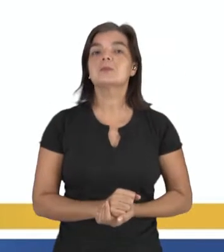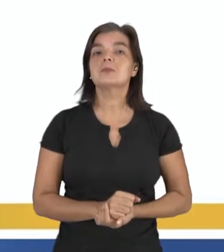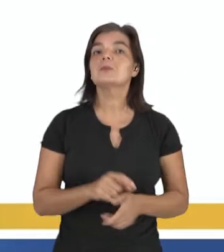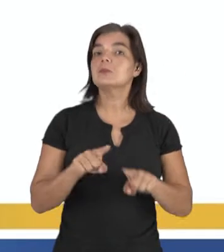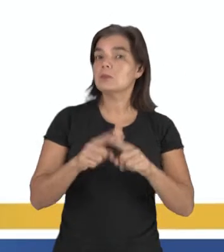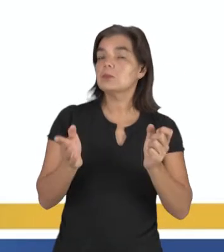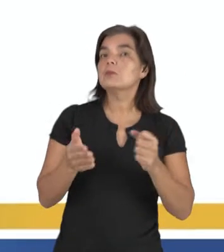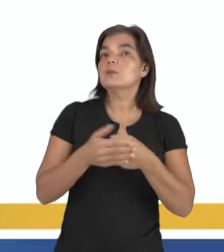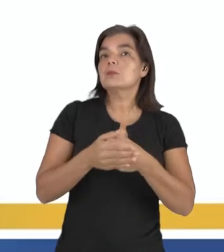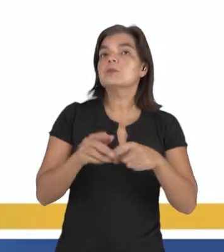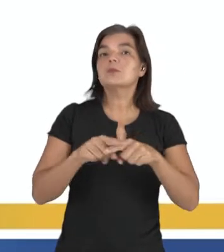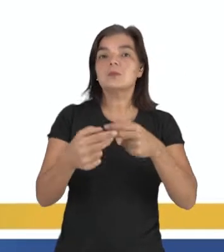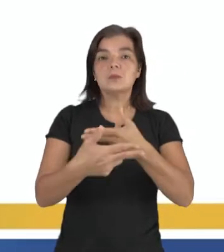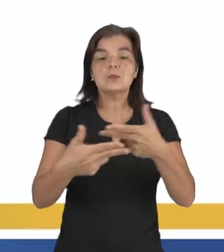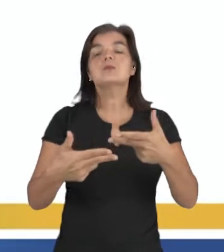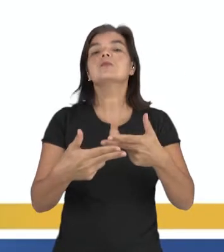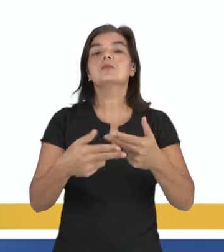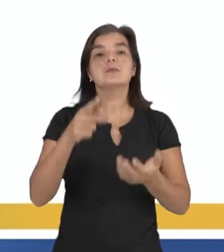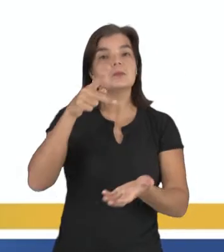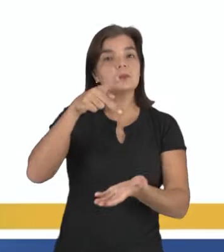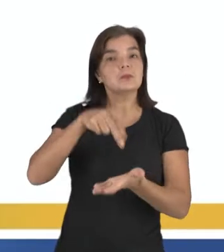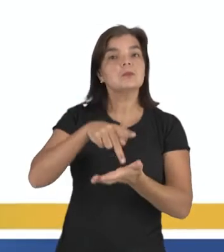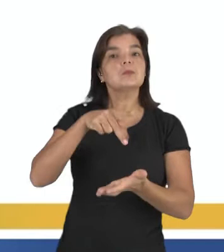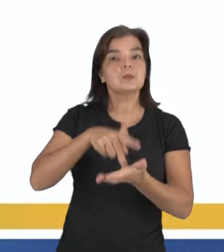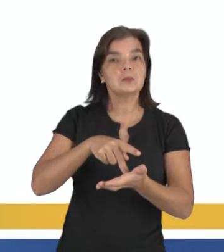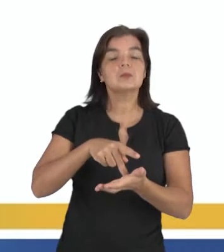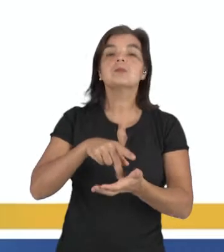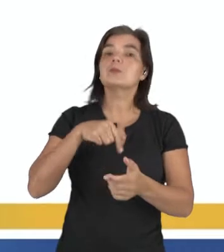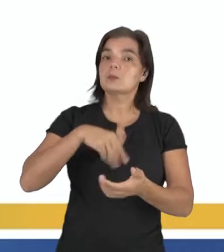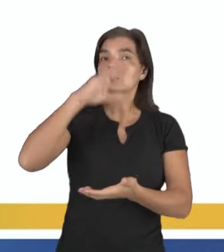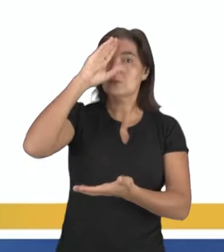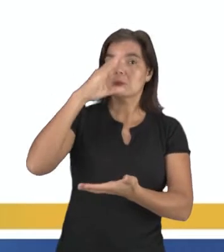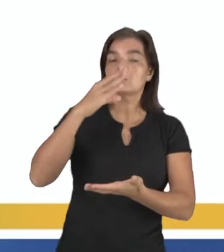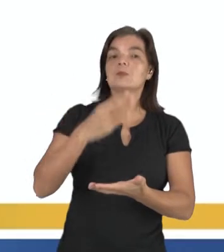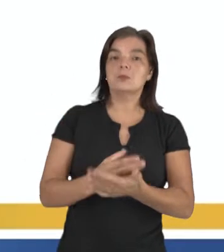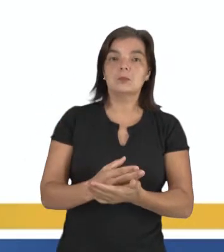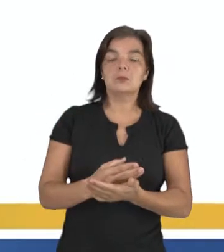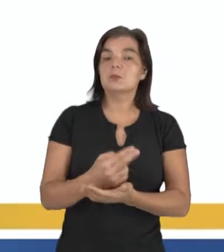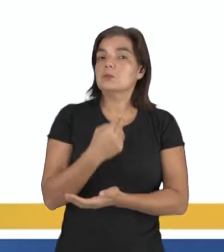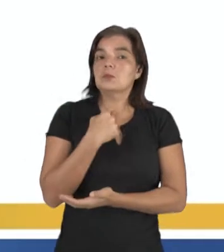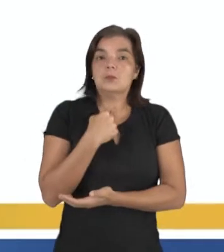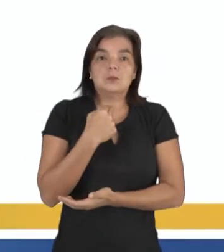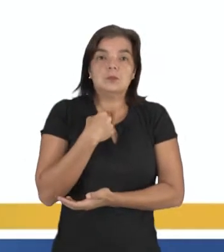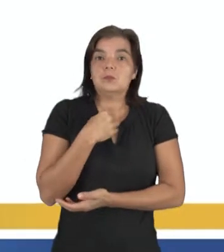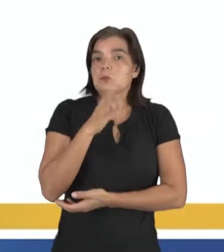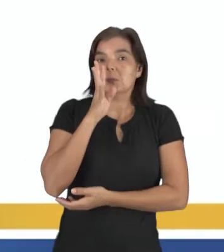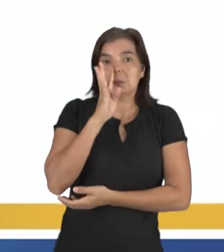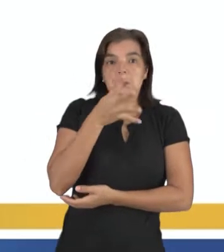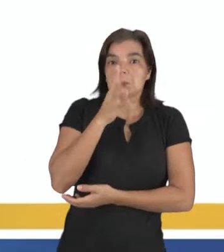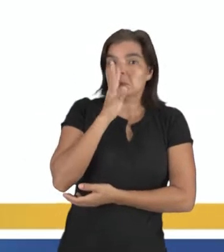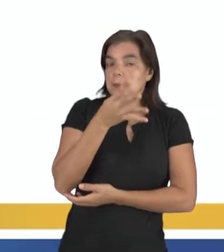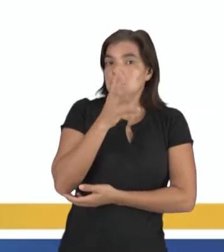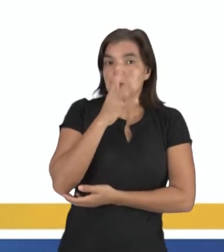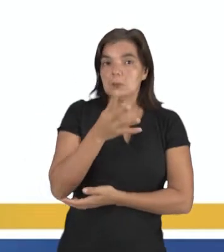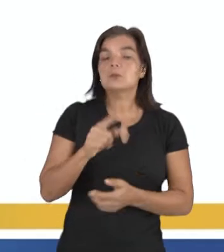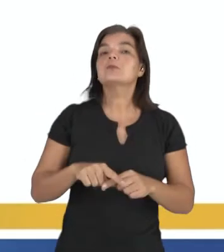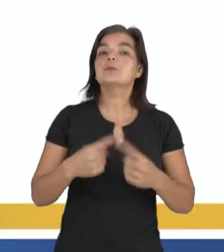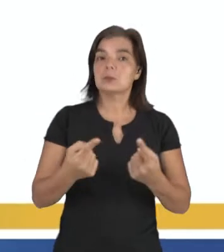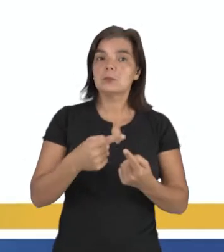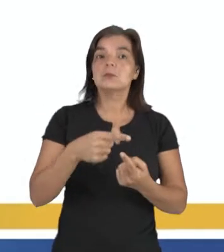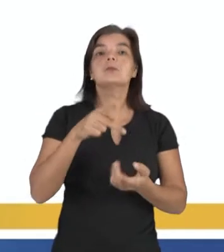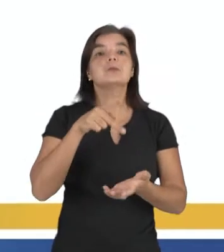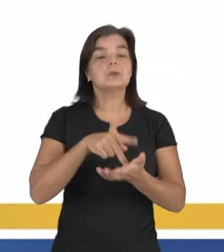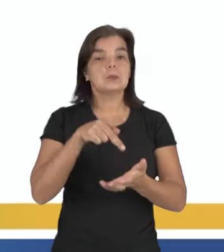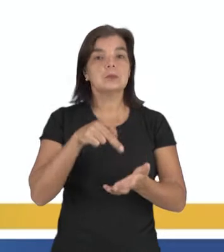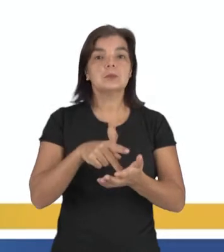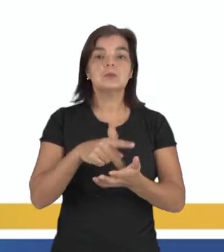um mistério. É algo que é verdadeiro, é uma crença da qual não se pode criticá-la. É uma